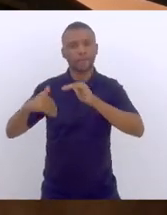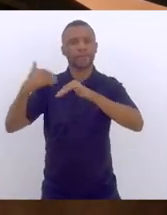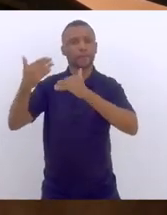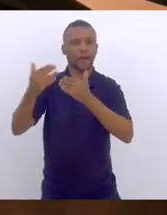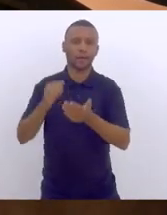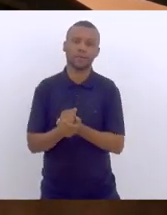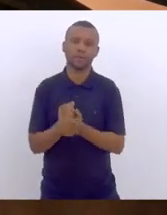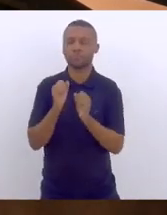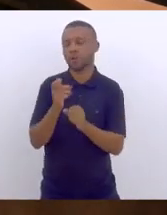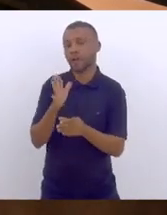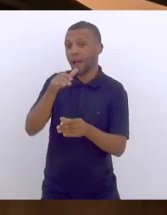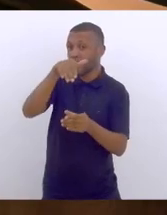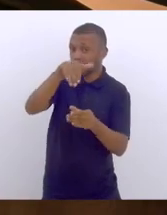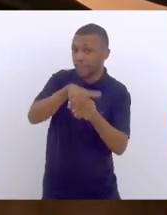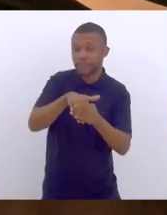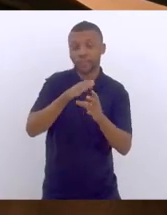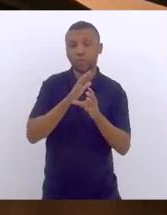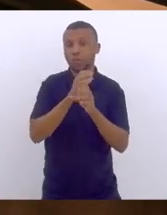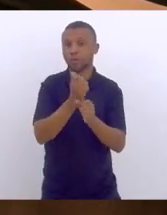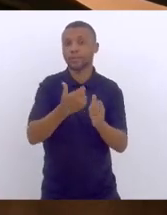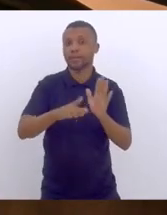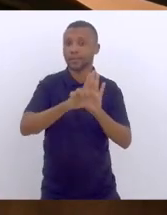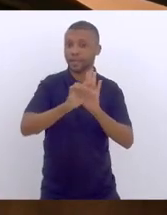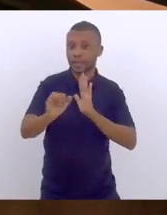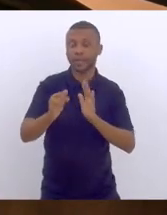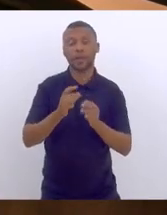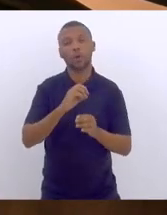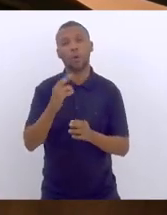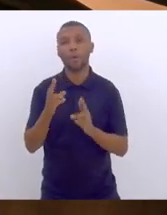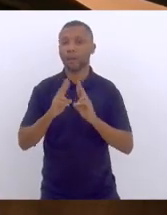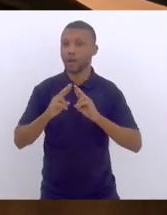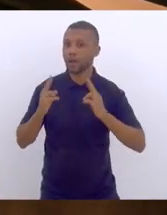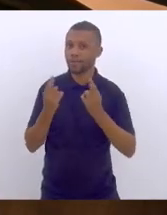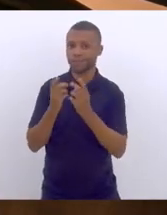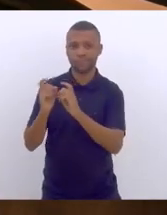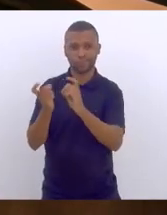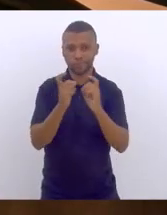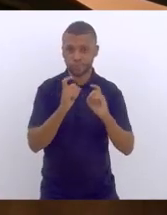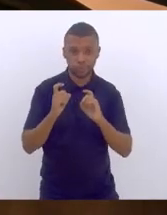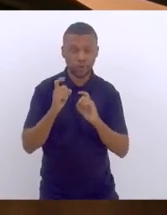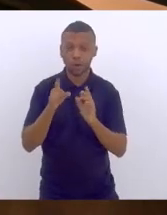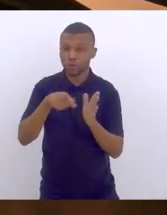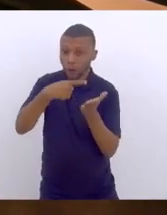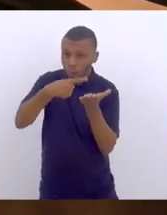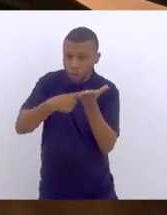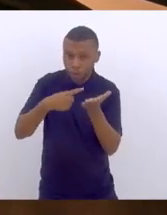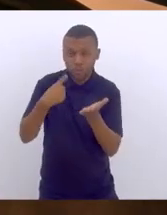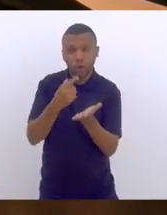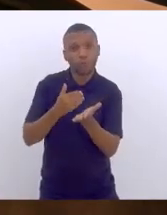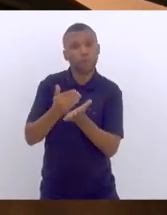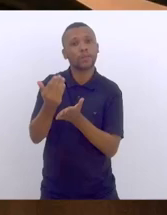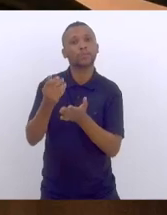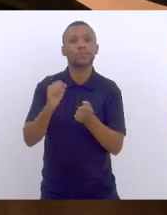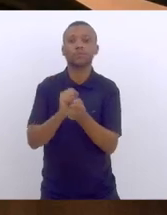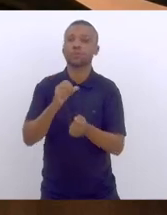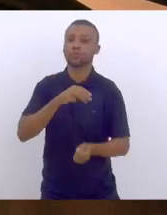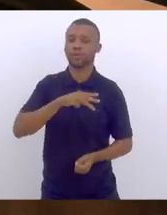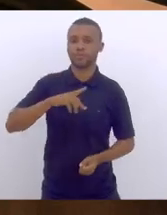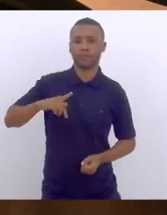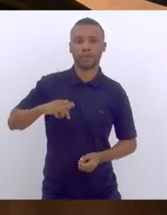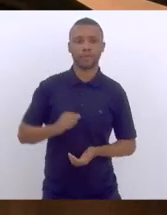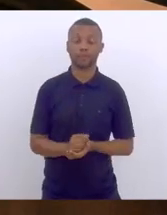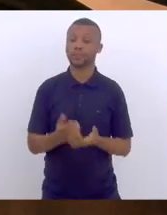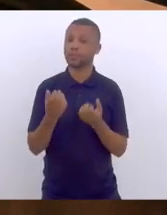pela votação desta lei e seja pela reunião e o acordo que a gente começou a celebrar com o Ministério Público, que não se admita